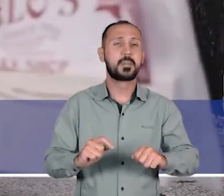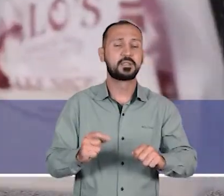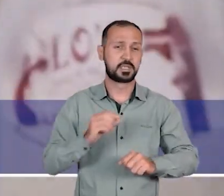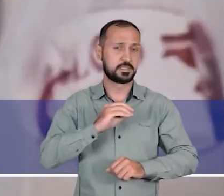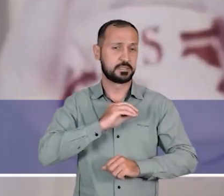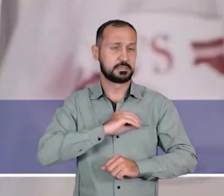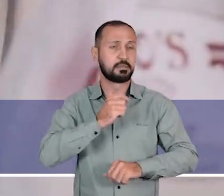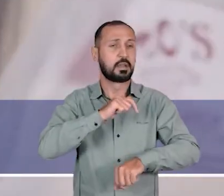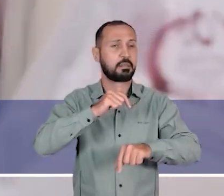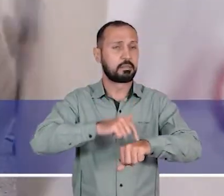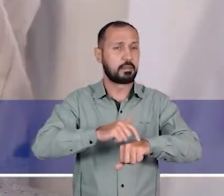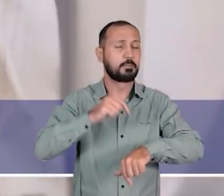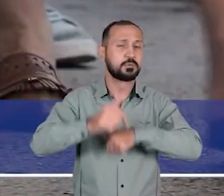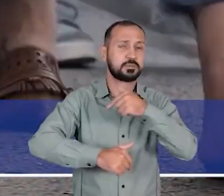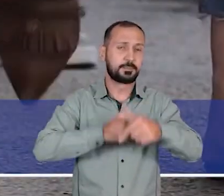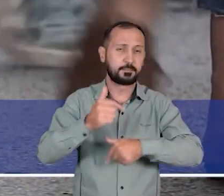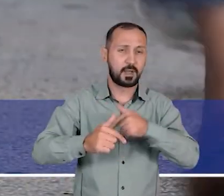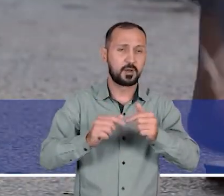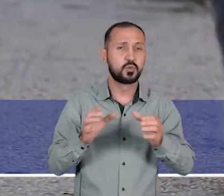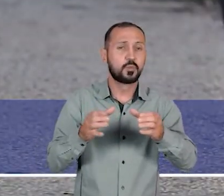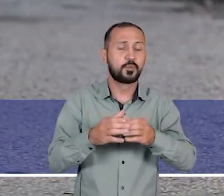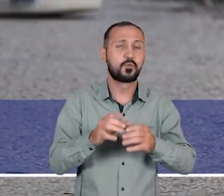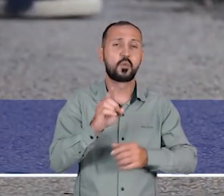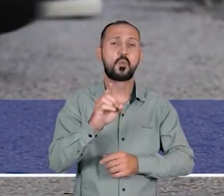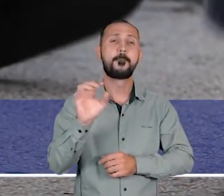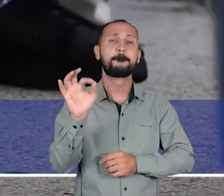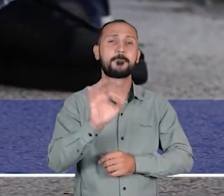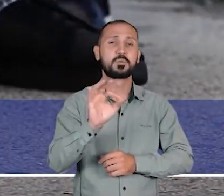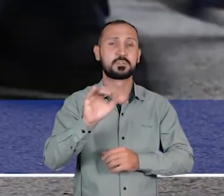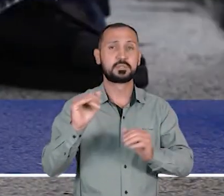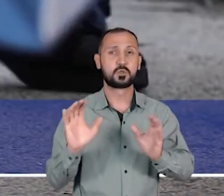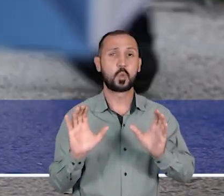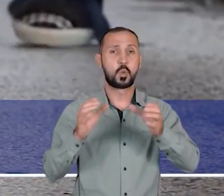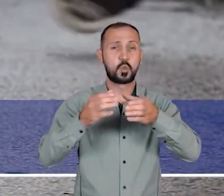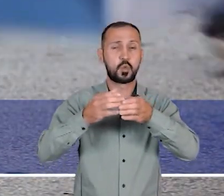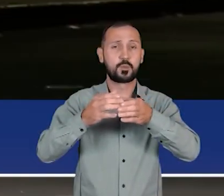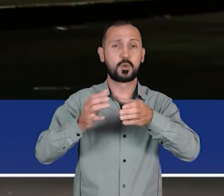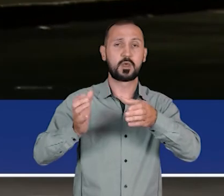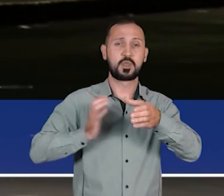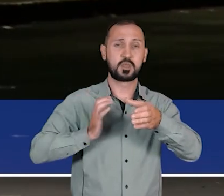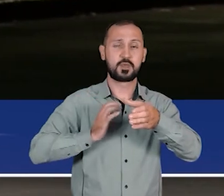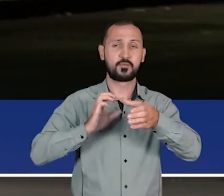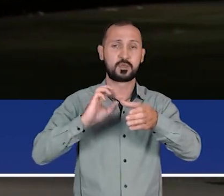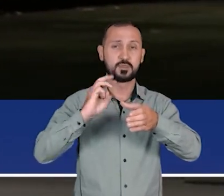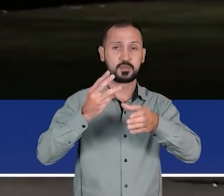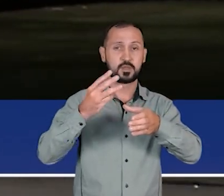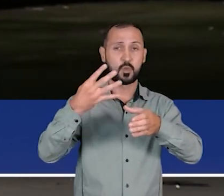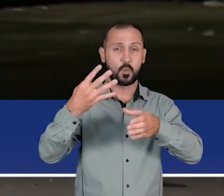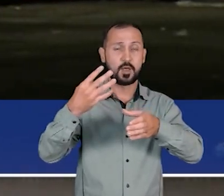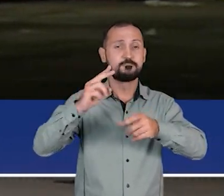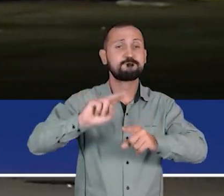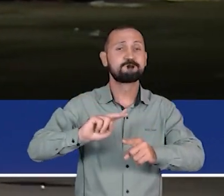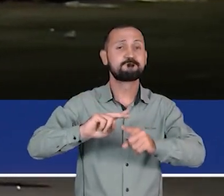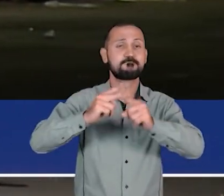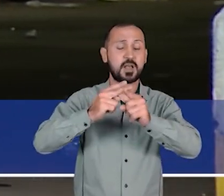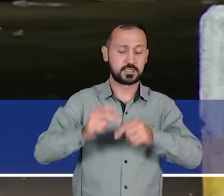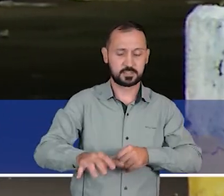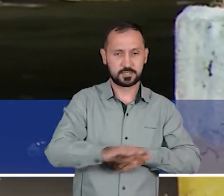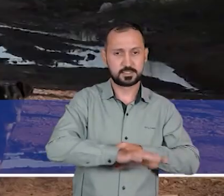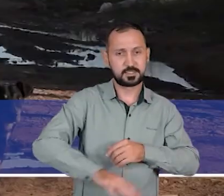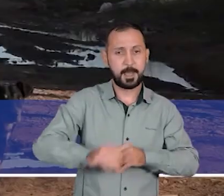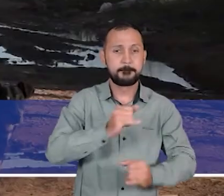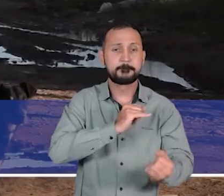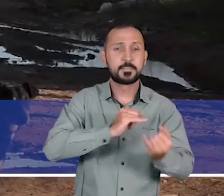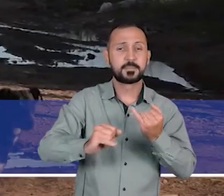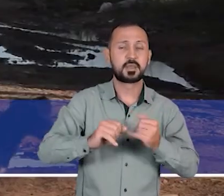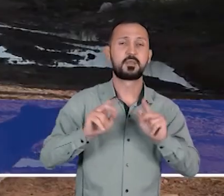rendimento médio mensal de trabalho da população, 1% mais rica, foi quase 34 vezes maior